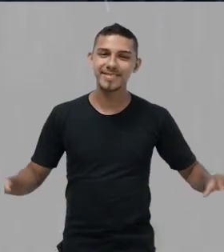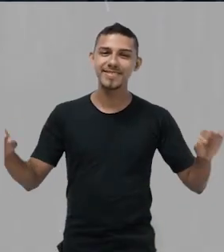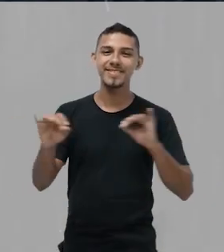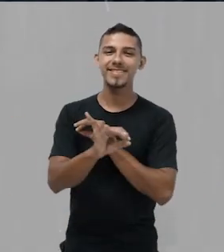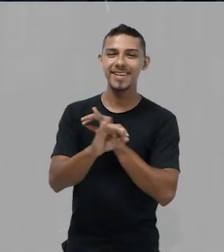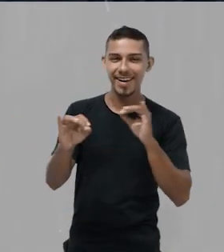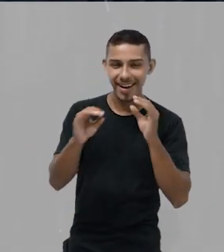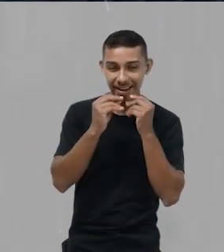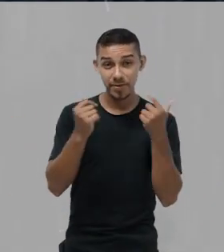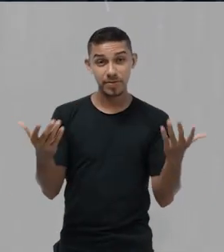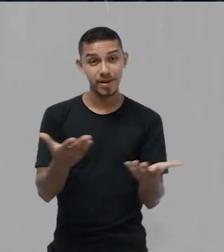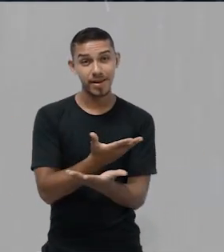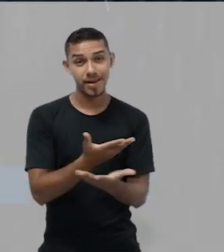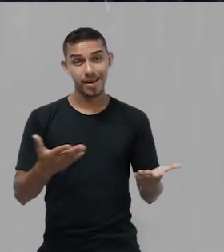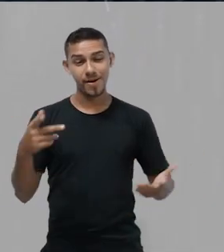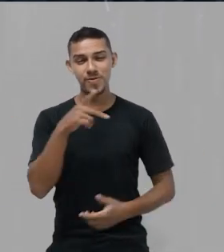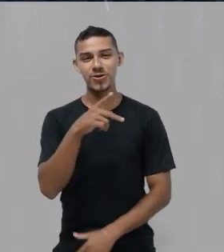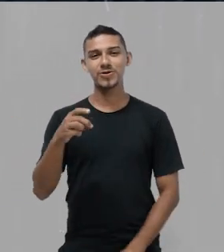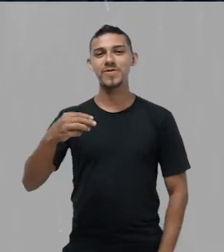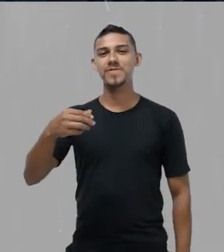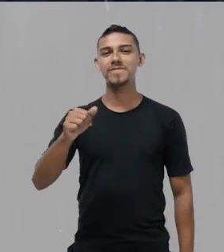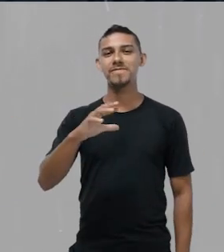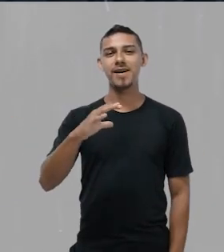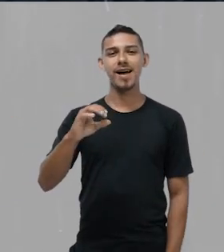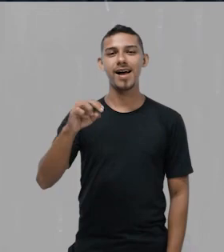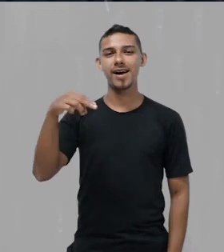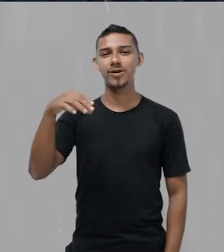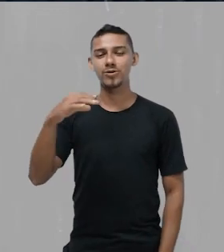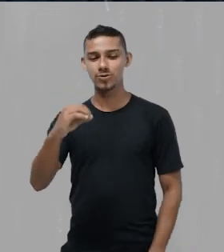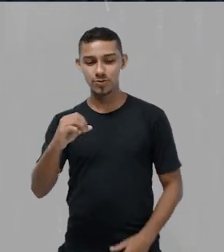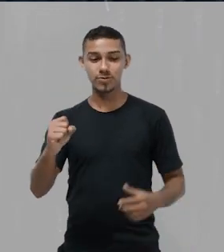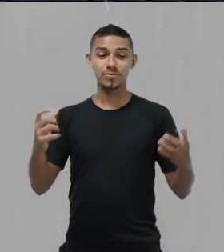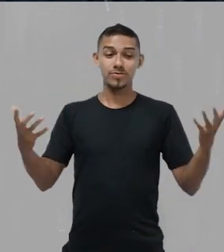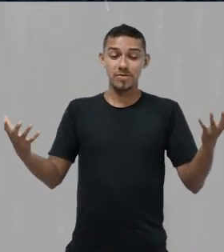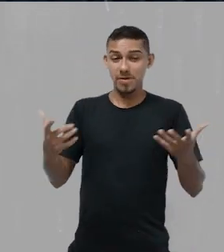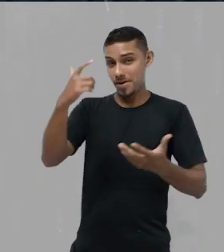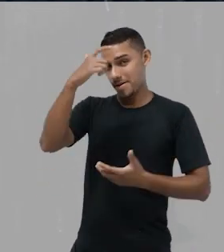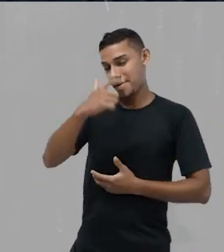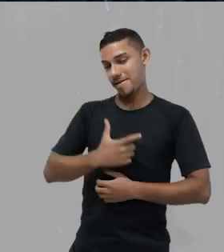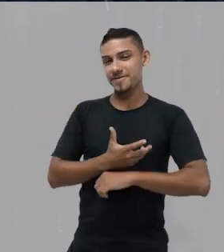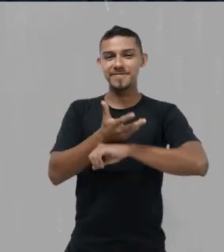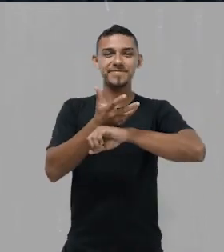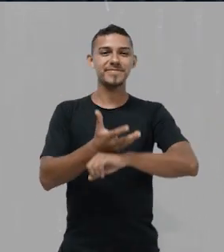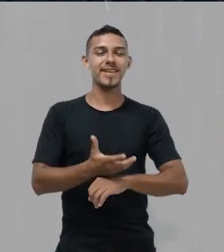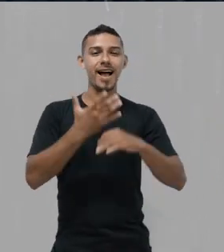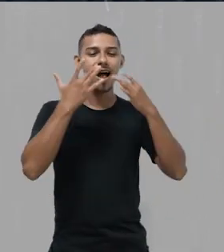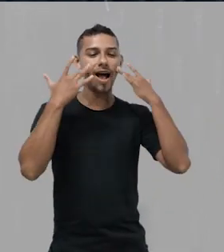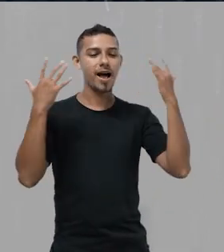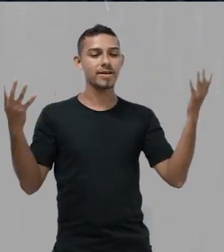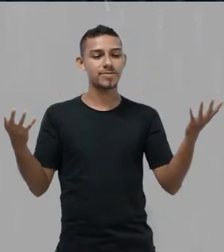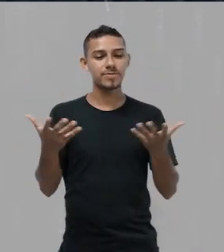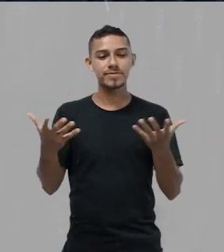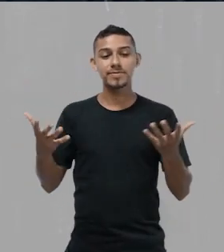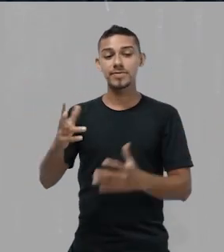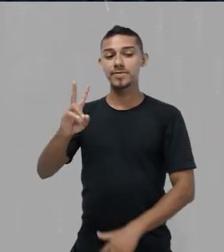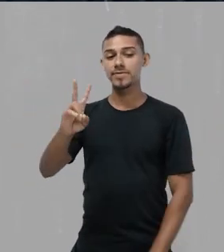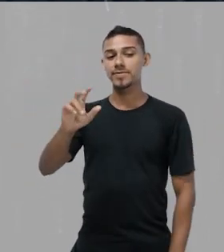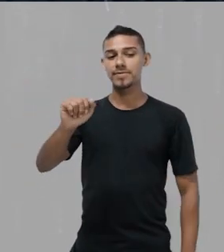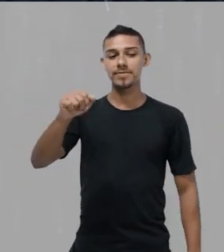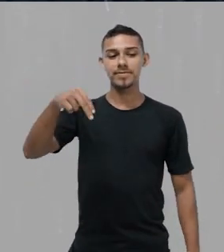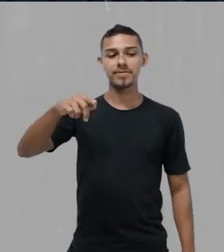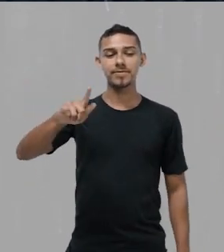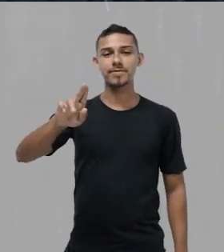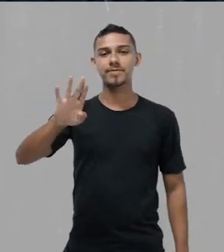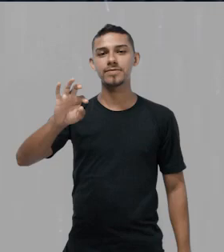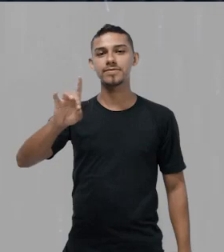Olá, gente. Professor Marcos Domingos aqui, professor de arte, e hoje nós vamos falar sobre vanguardas europeias. A gente vai começar a nossa sequência